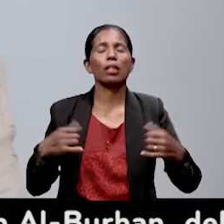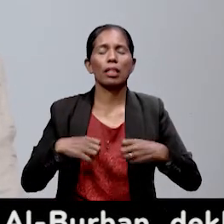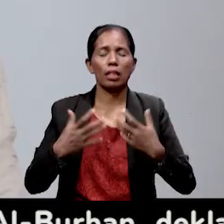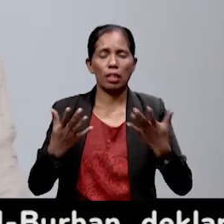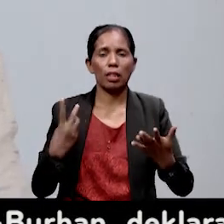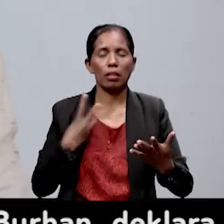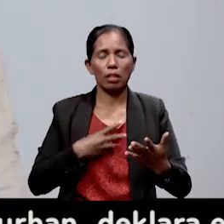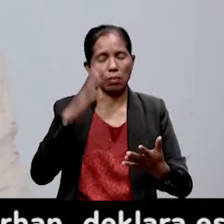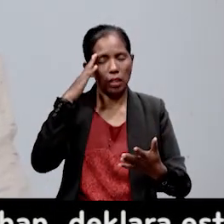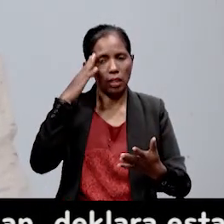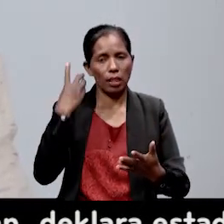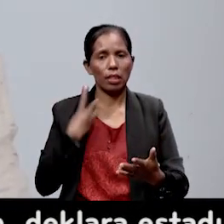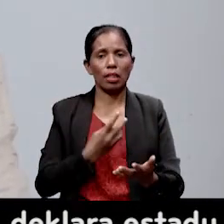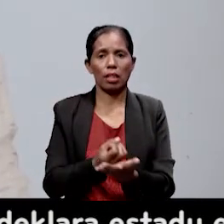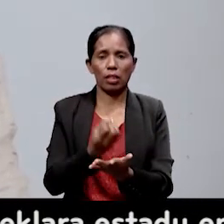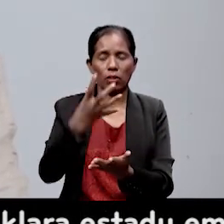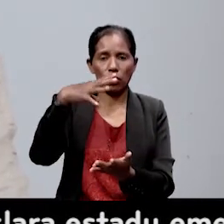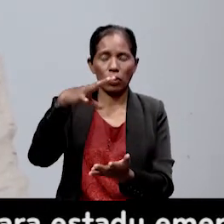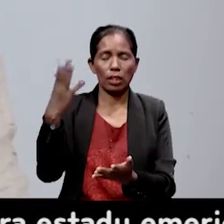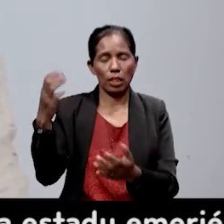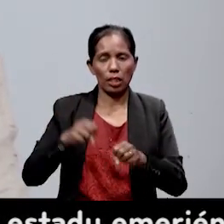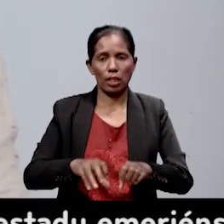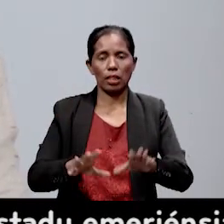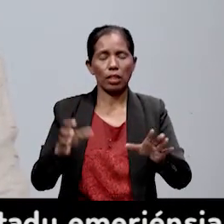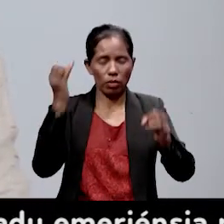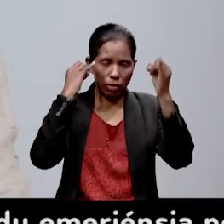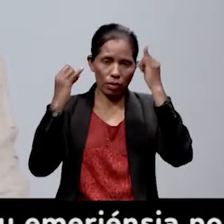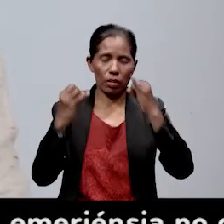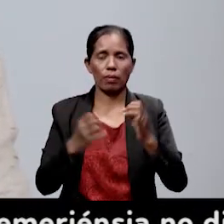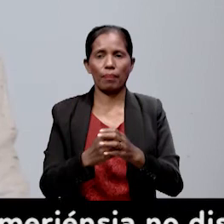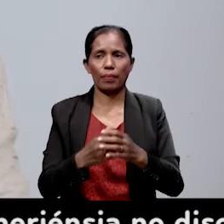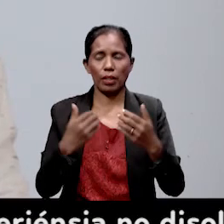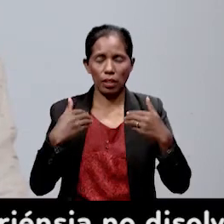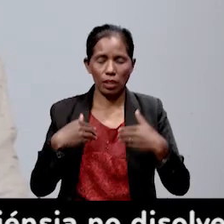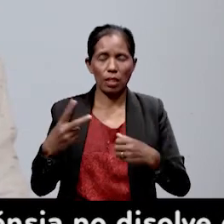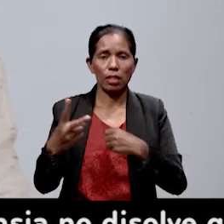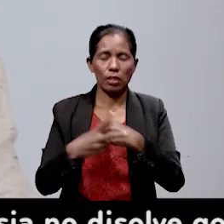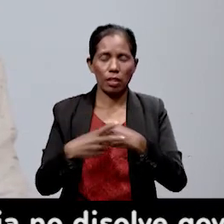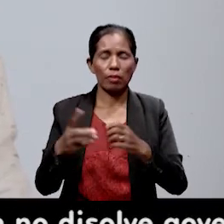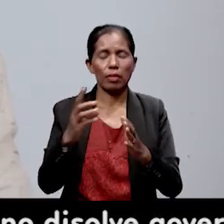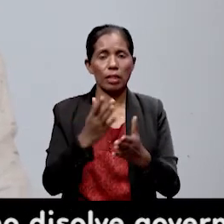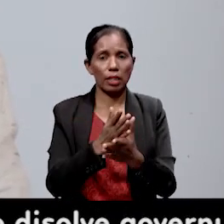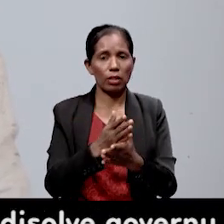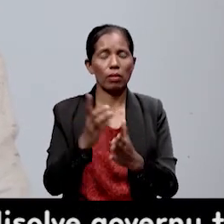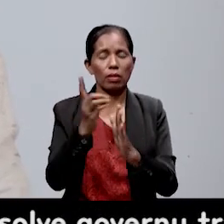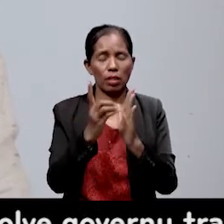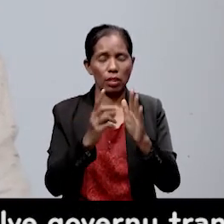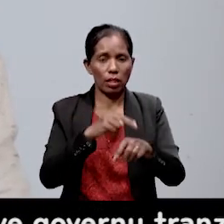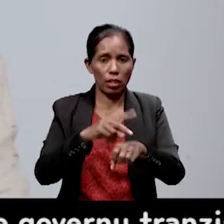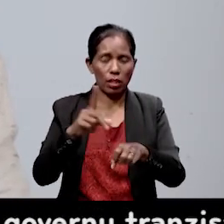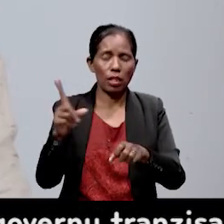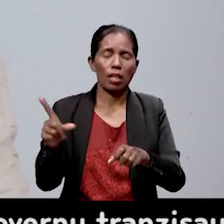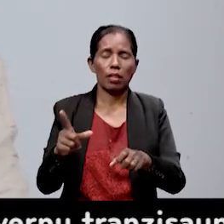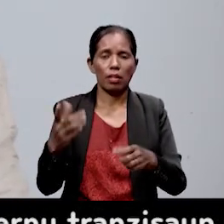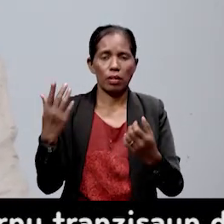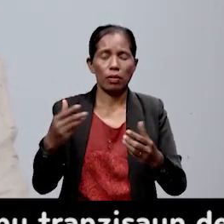até se larga mais. Informação irá que neve sistema de detalhe se RAI e Centro Nacional de Dados, no mos equipamento